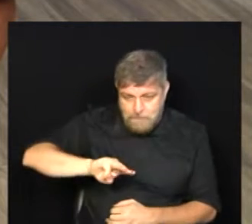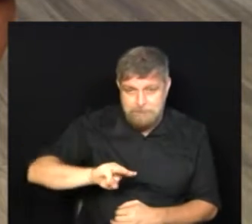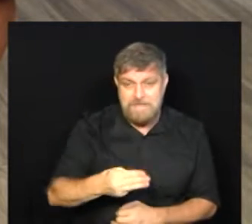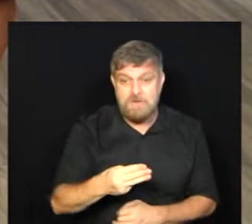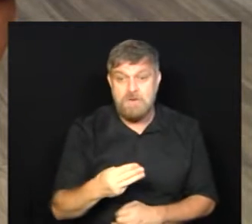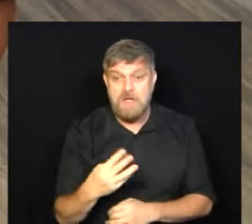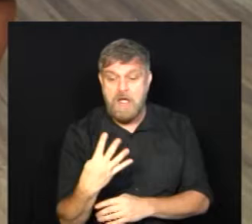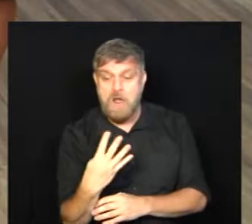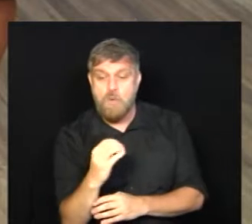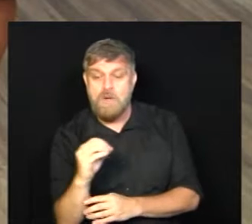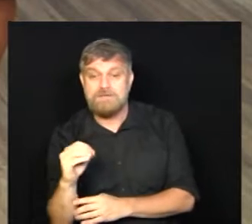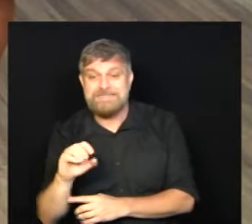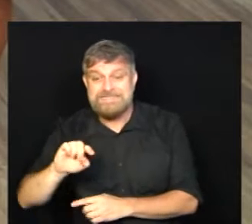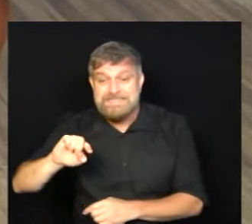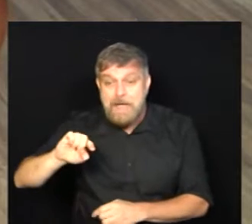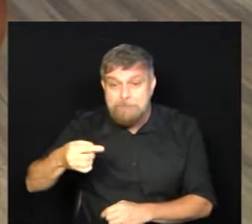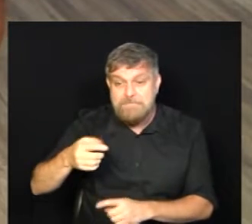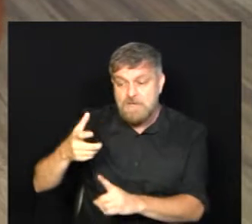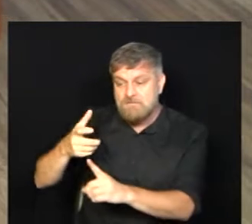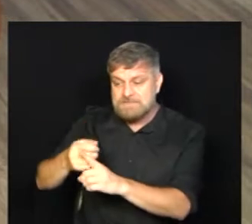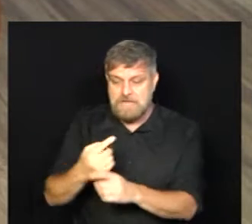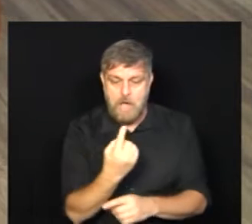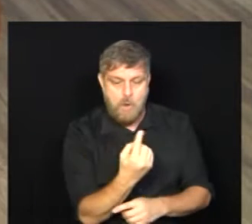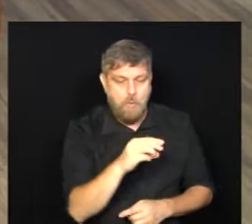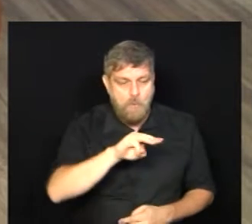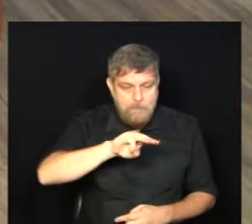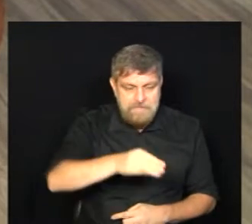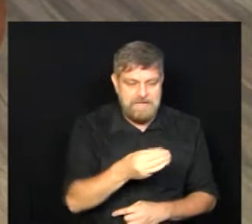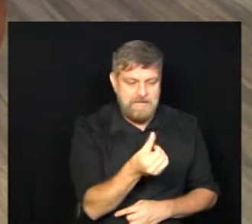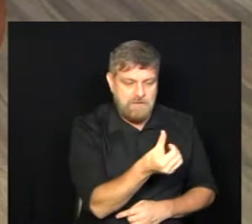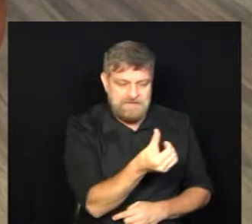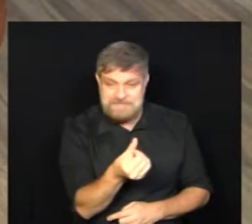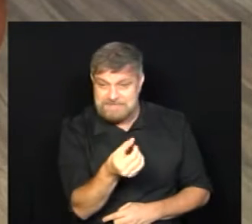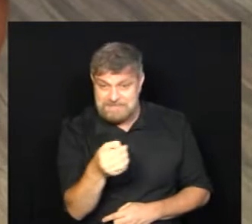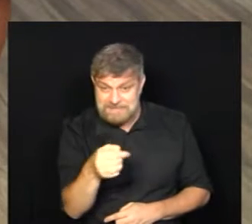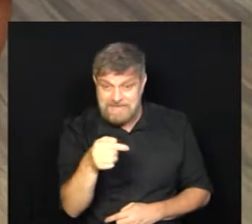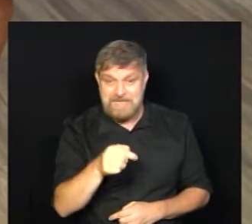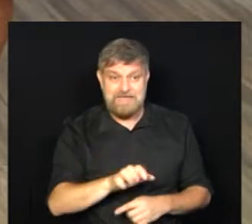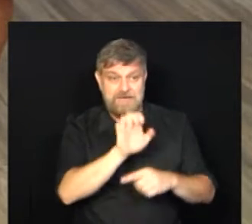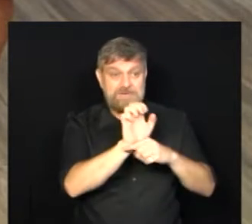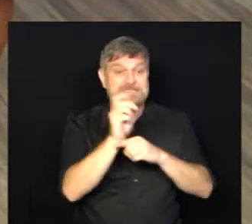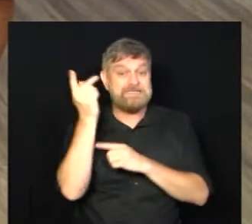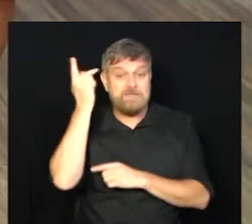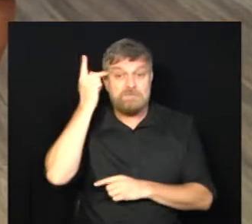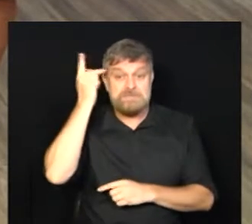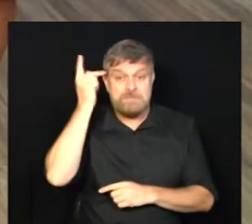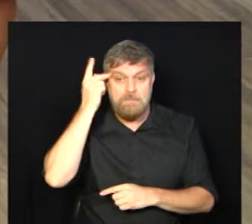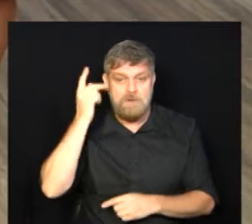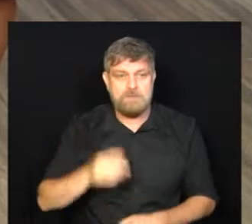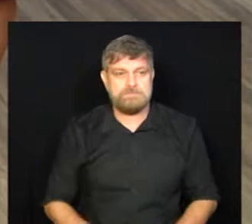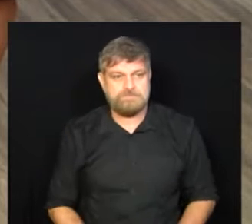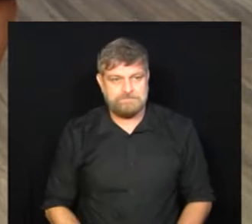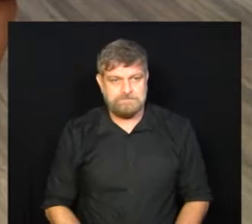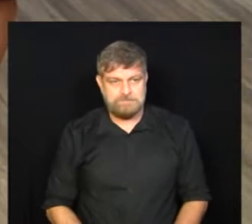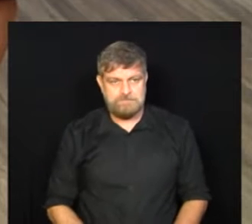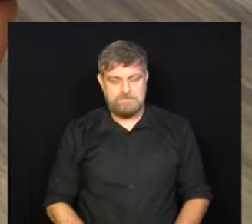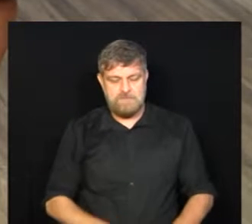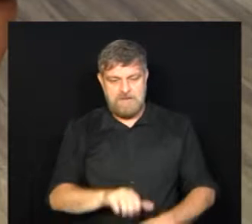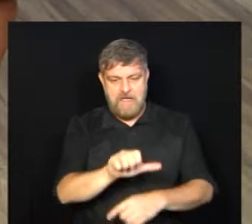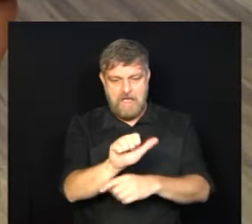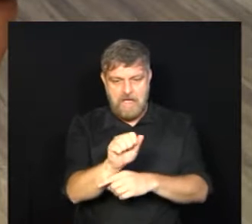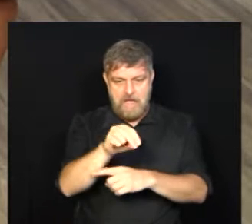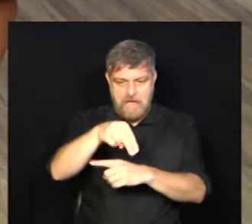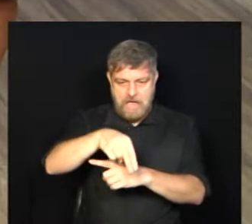4.400.000 vacinas do governo federal, 1.600.000 aqui para o estado de São Paulo. A Anvisa